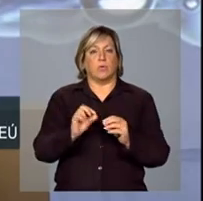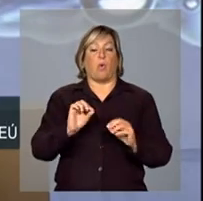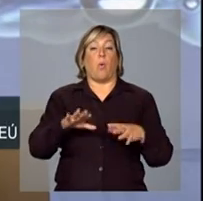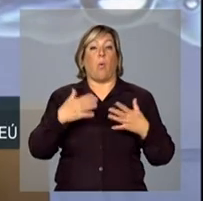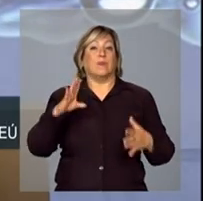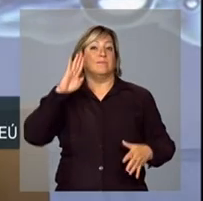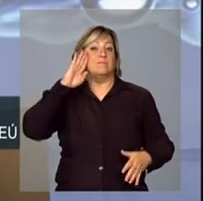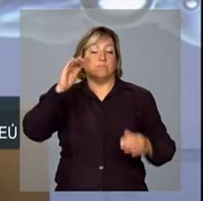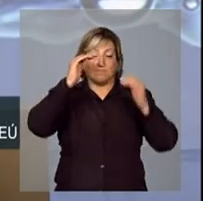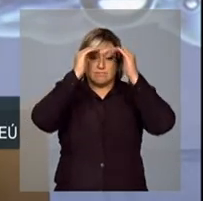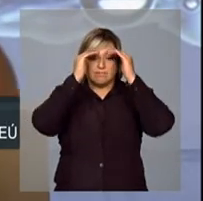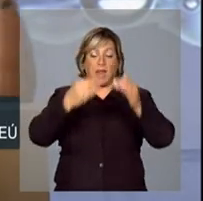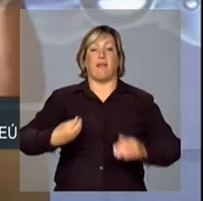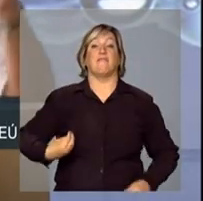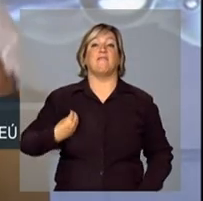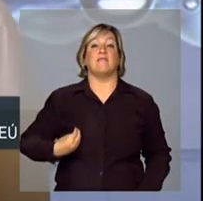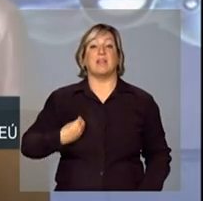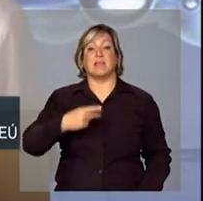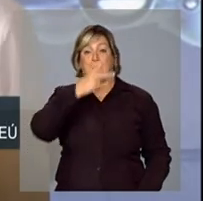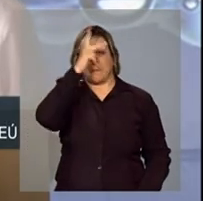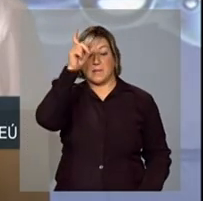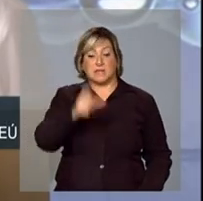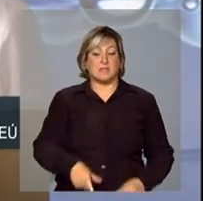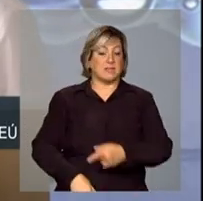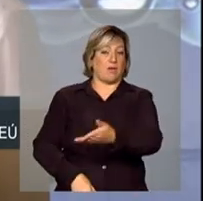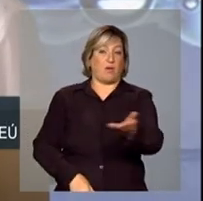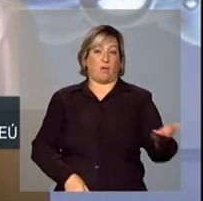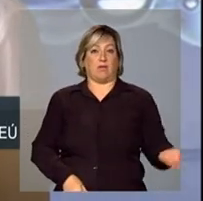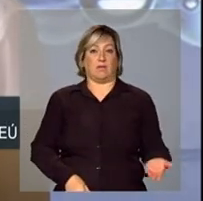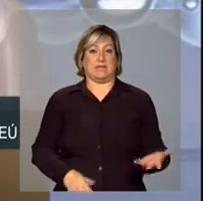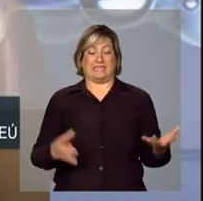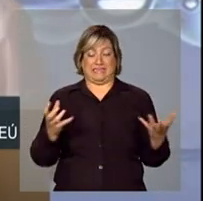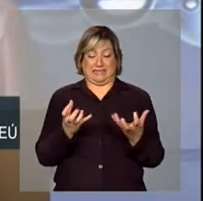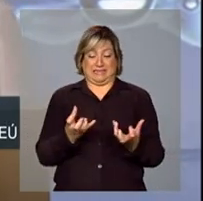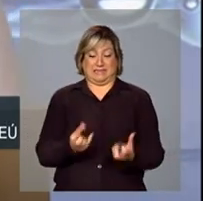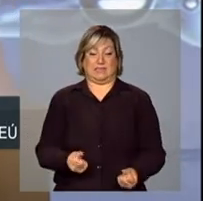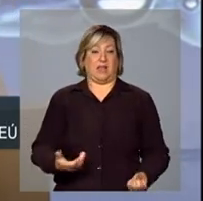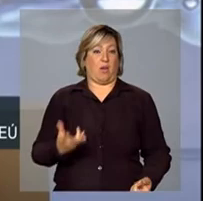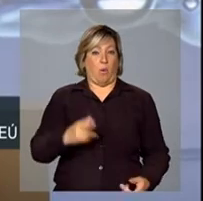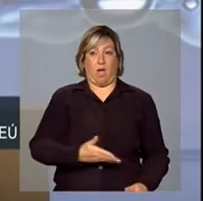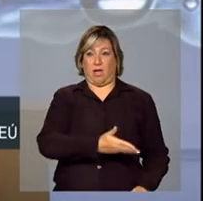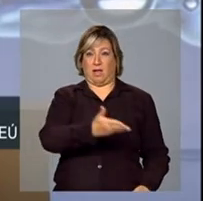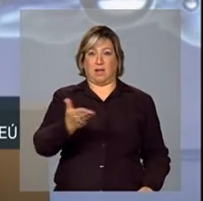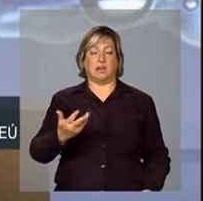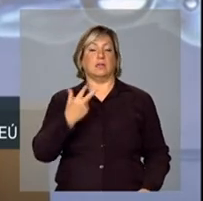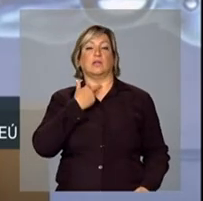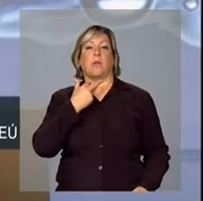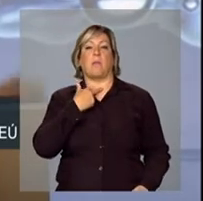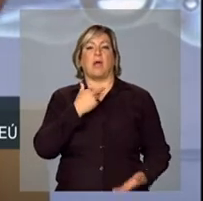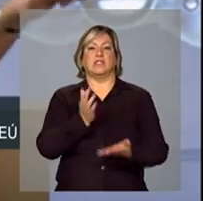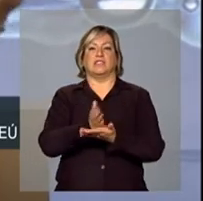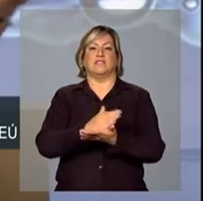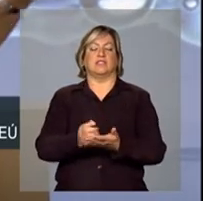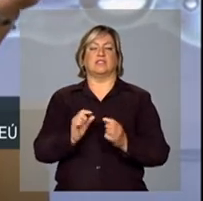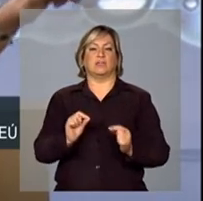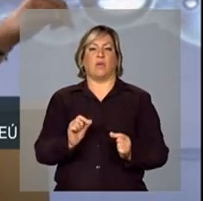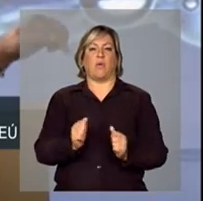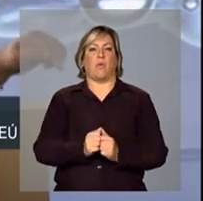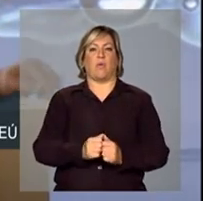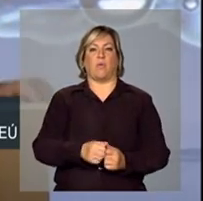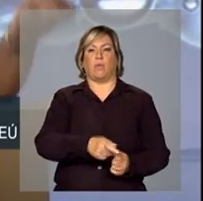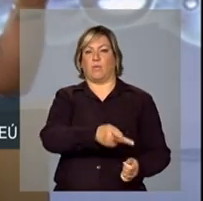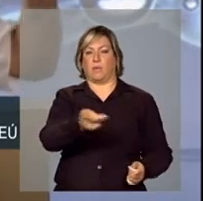de pessoas. Numa seca como essa, não podemos dividir os pernambucanos ou os brasileiros. Numa seca como